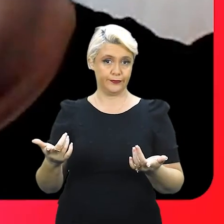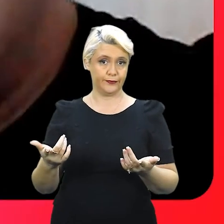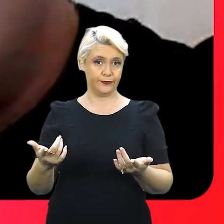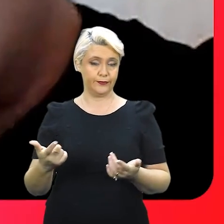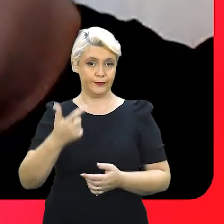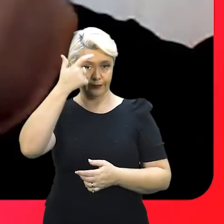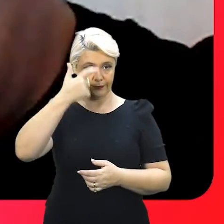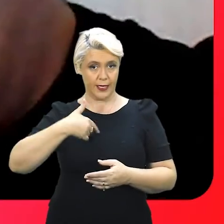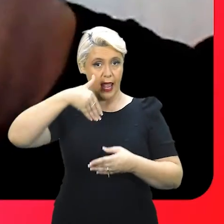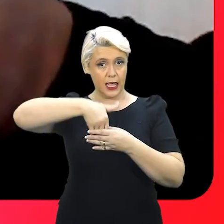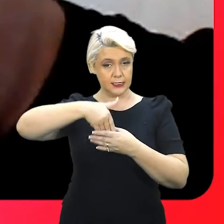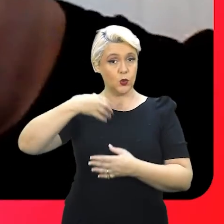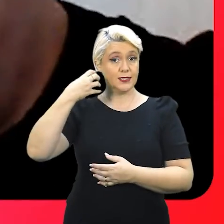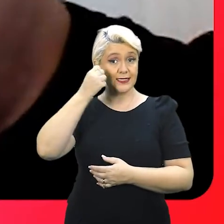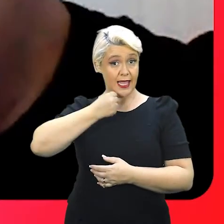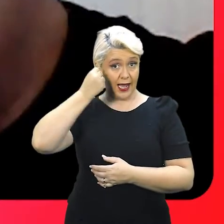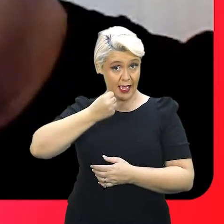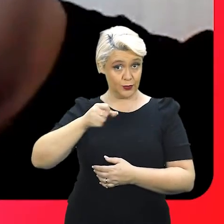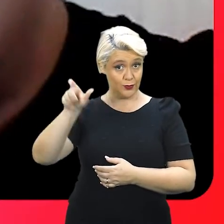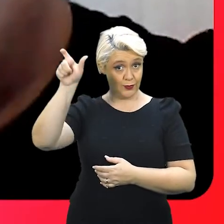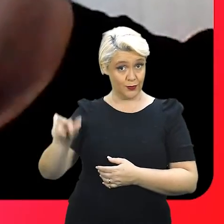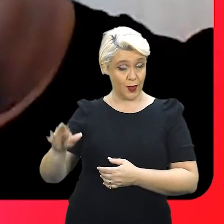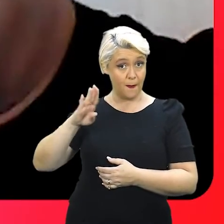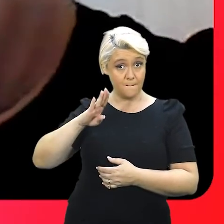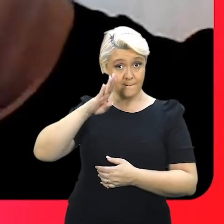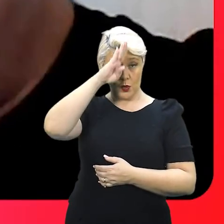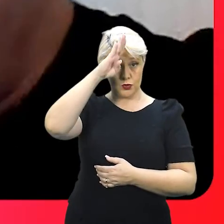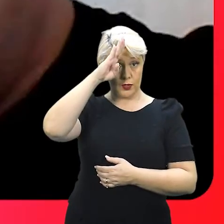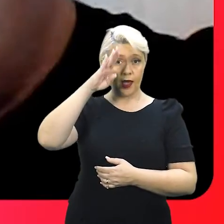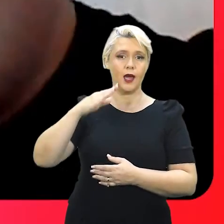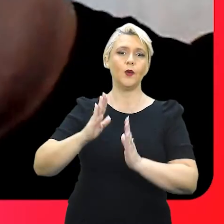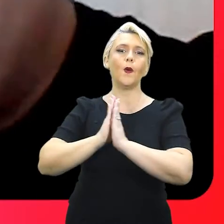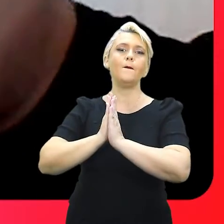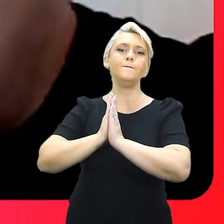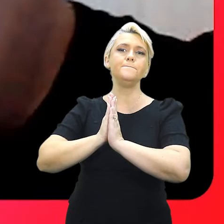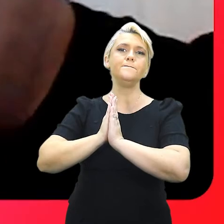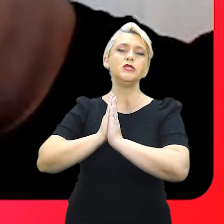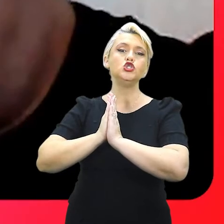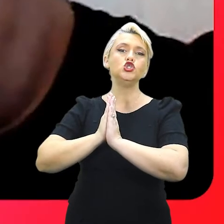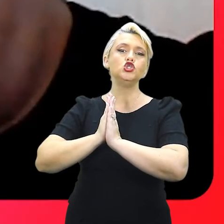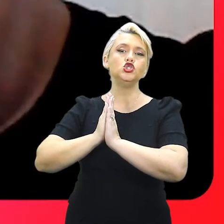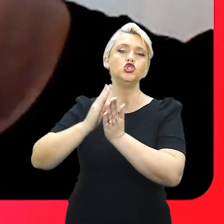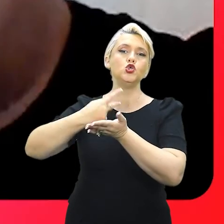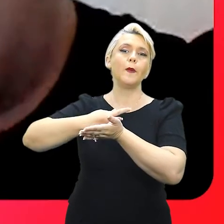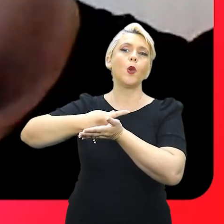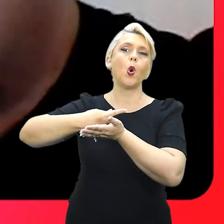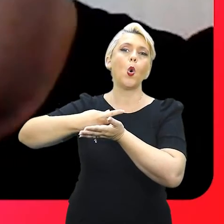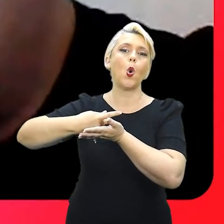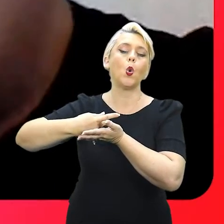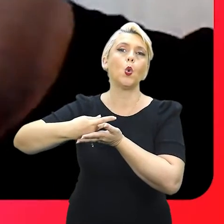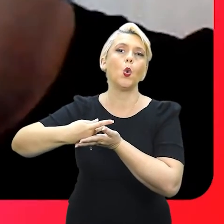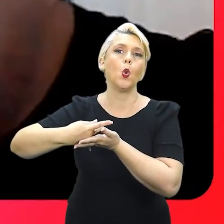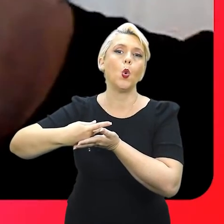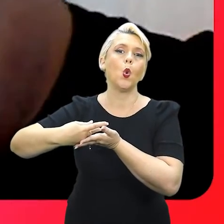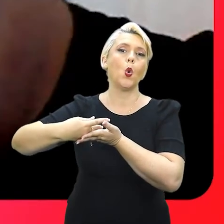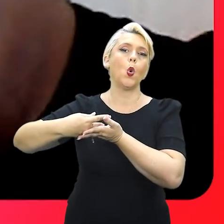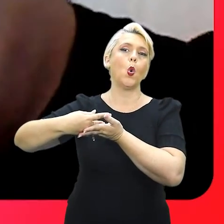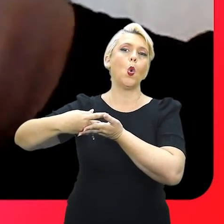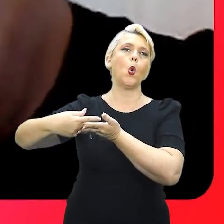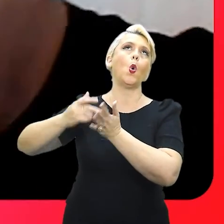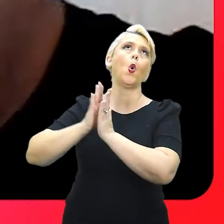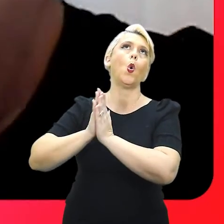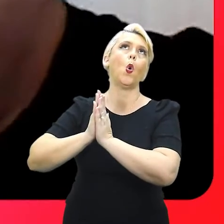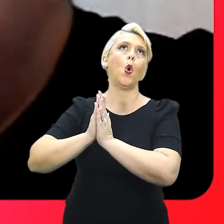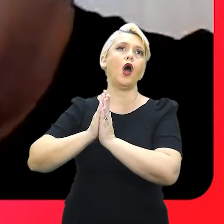minha eleição ao Senado, ele implorou em vídeos o voto contra o Cajuru.